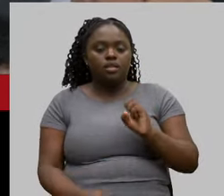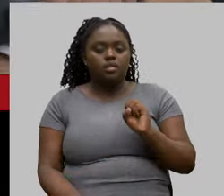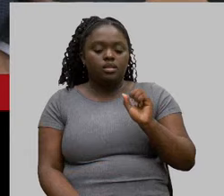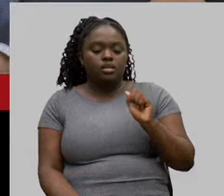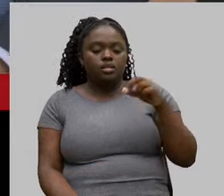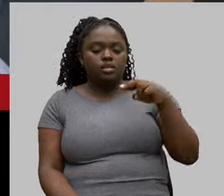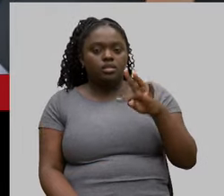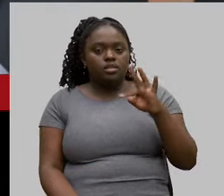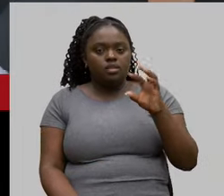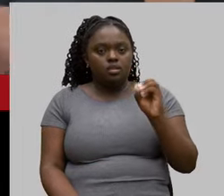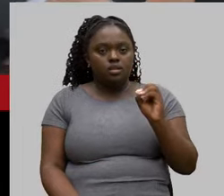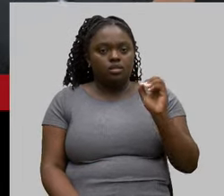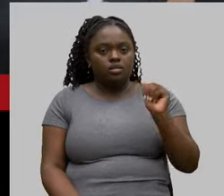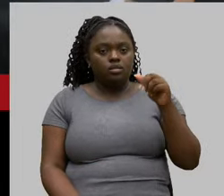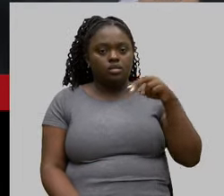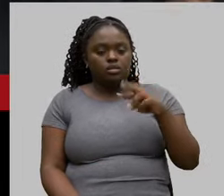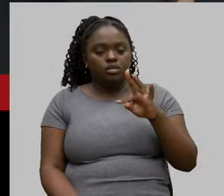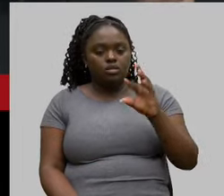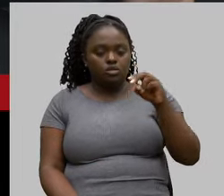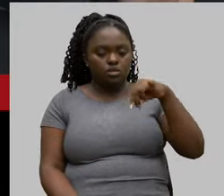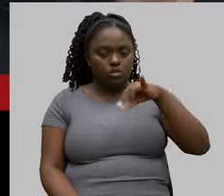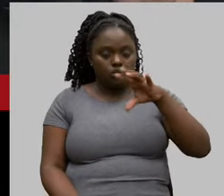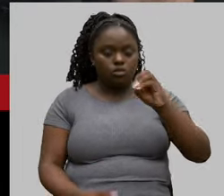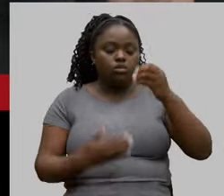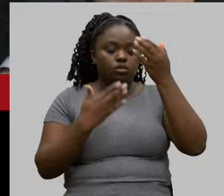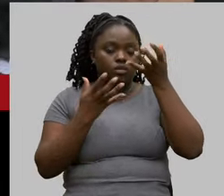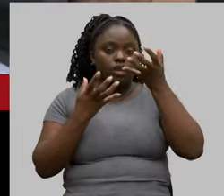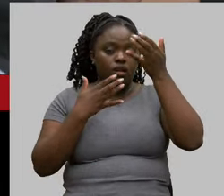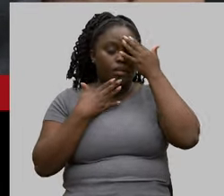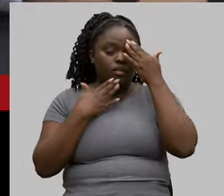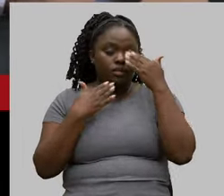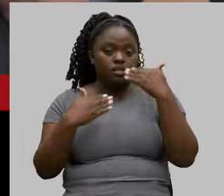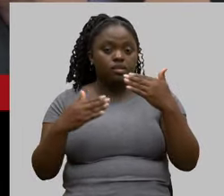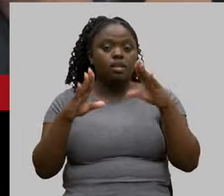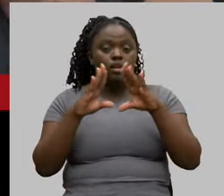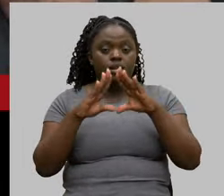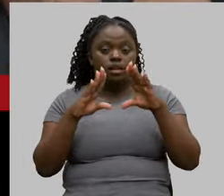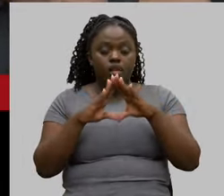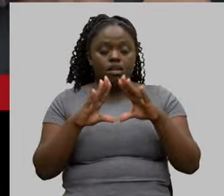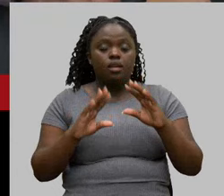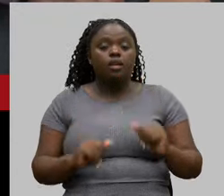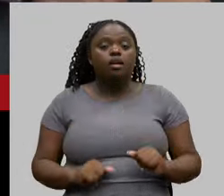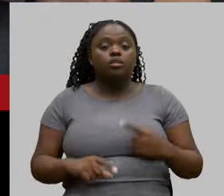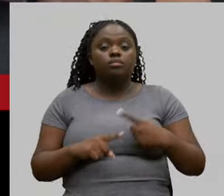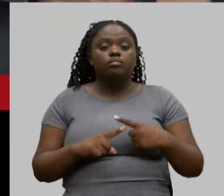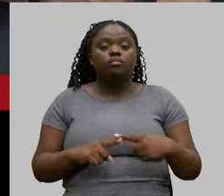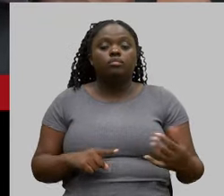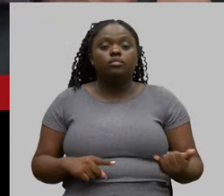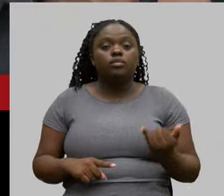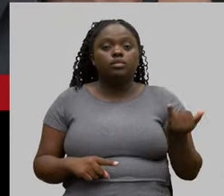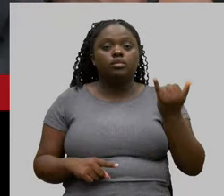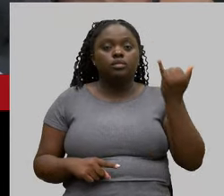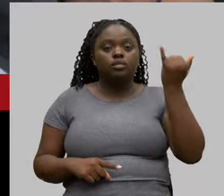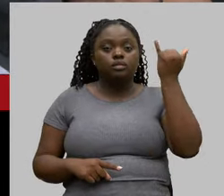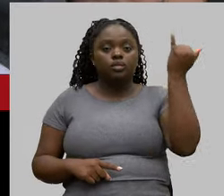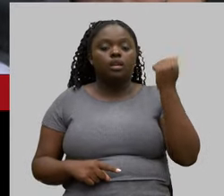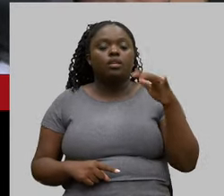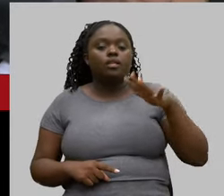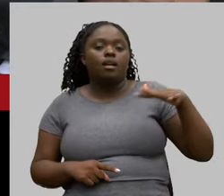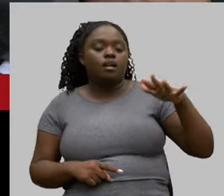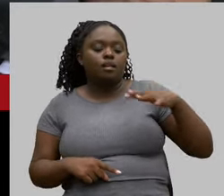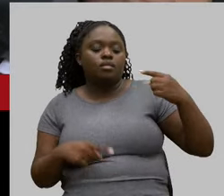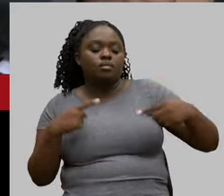realização deste evento que eu acho que tem desenvolver a gente tem ter uma questão mais política né fugir mais da questão técnica também e na